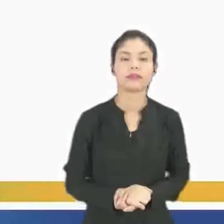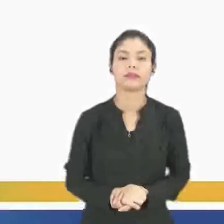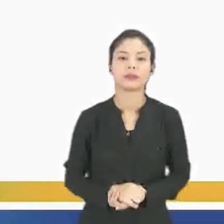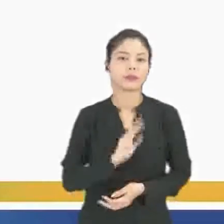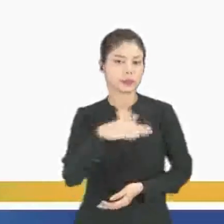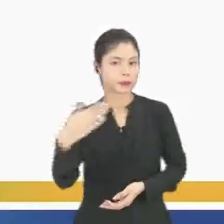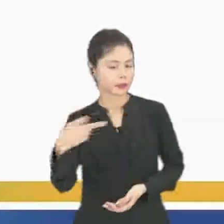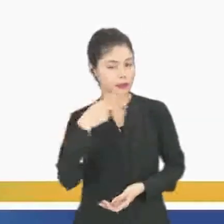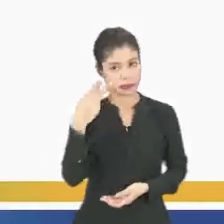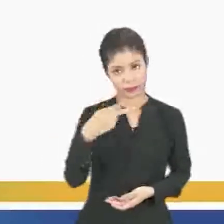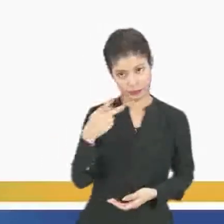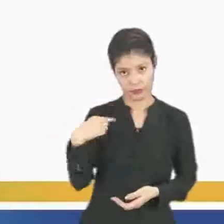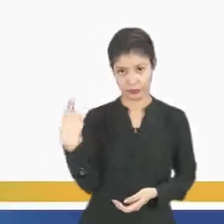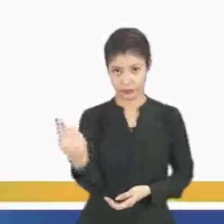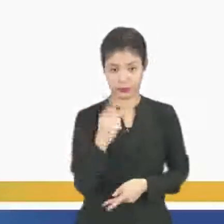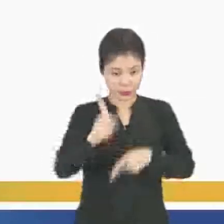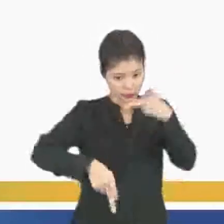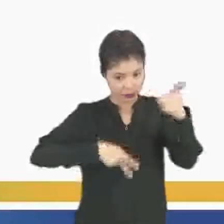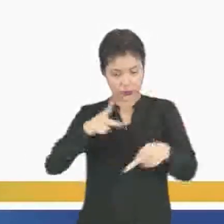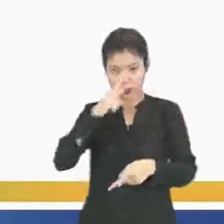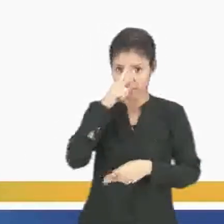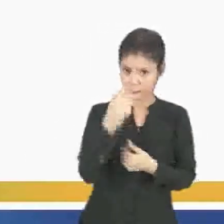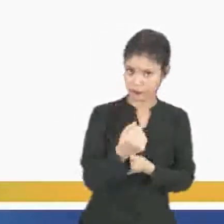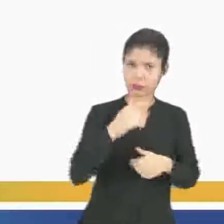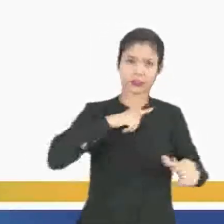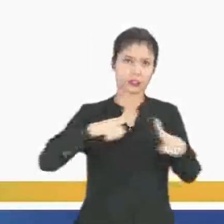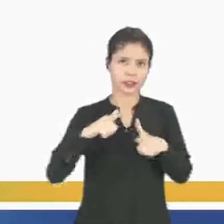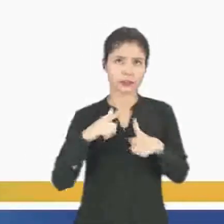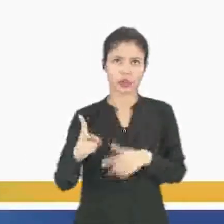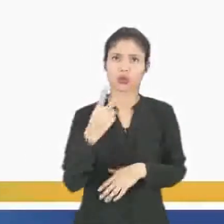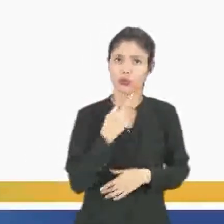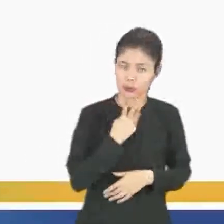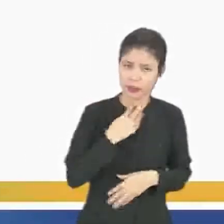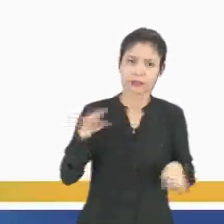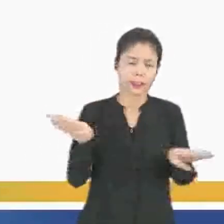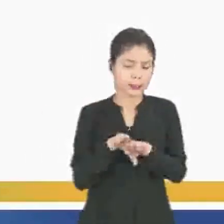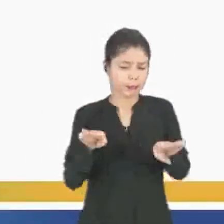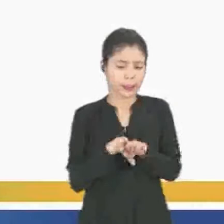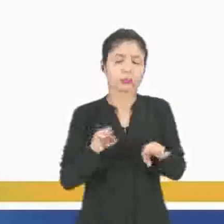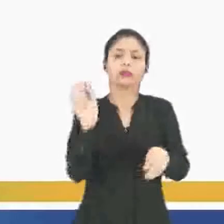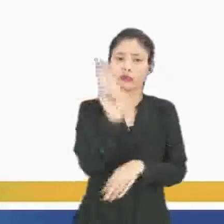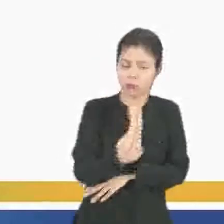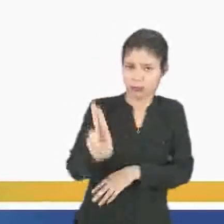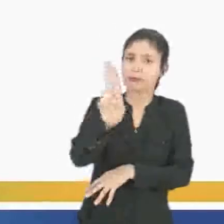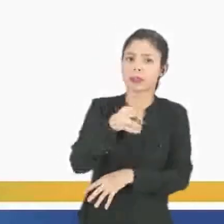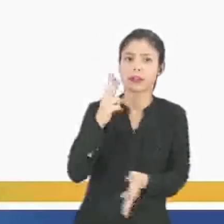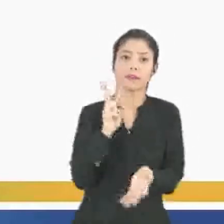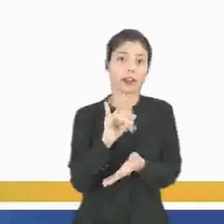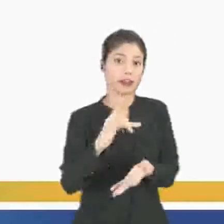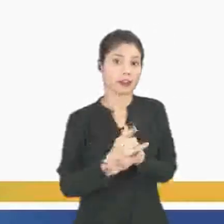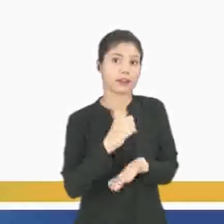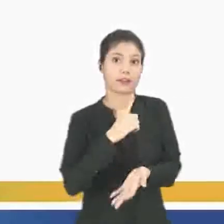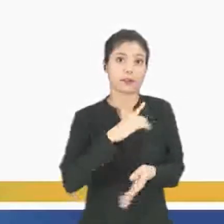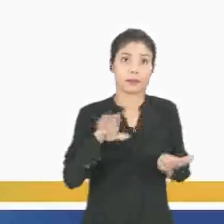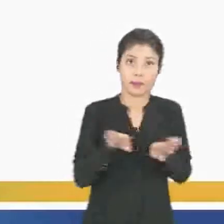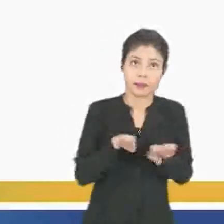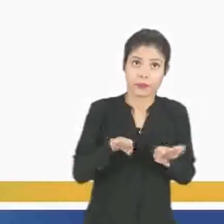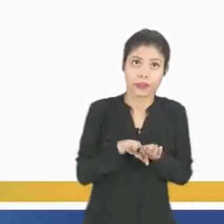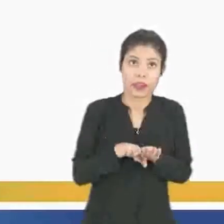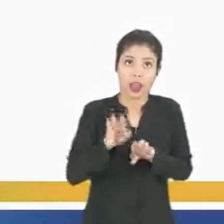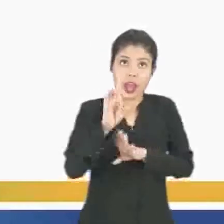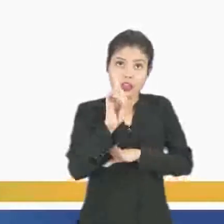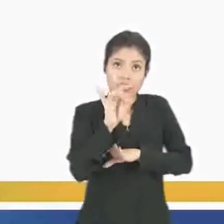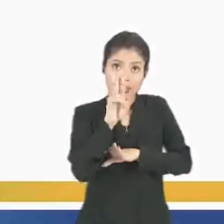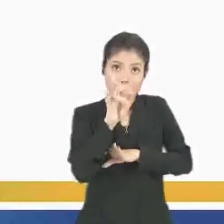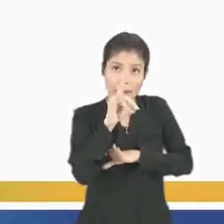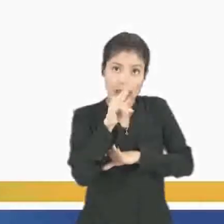Quando nós falamos de população na força de trabalho, desocupada ou subutilizada, a gente vai ter também uma disparidade